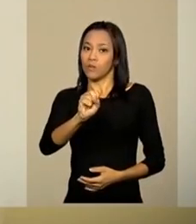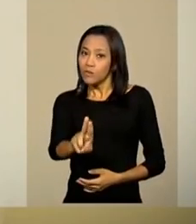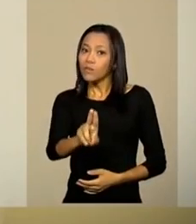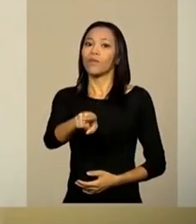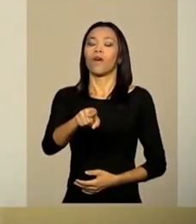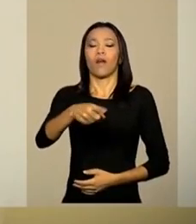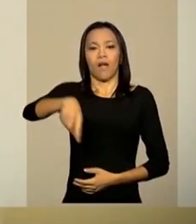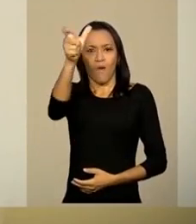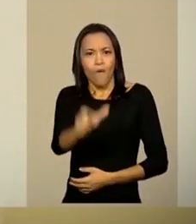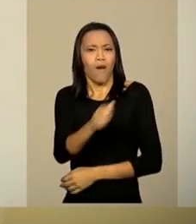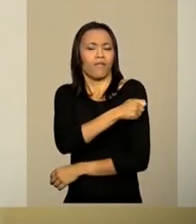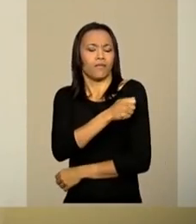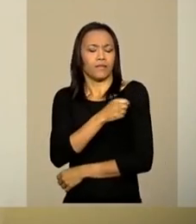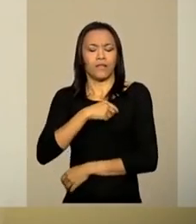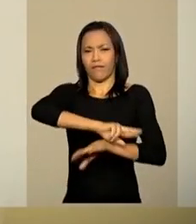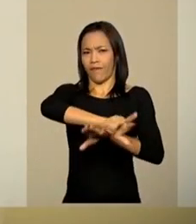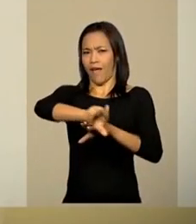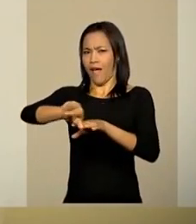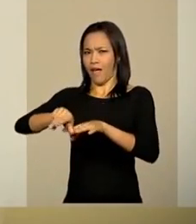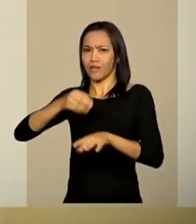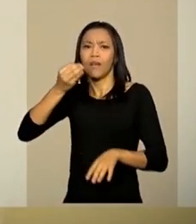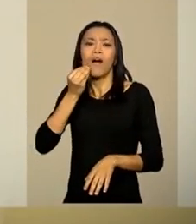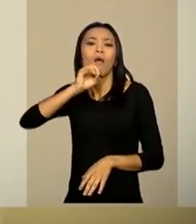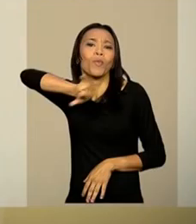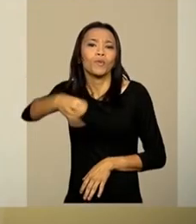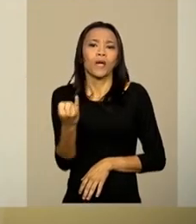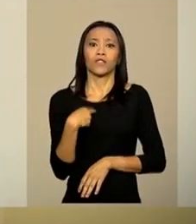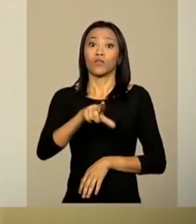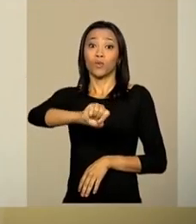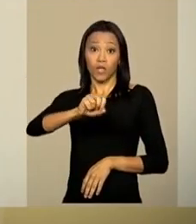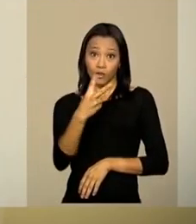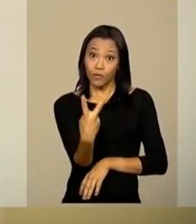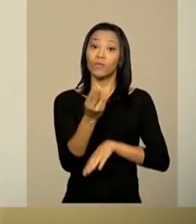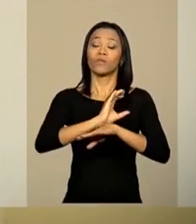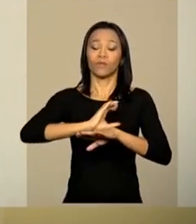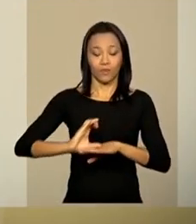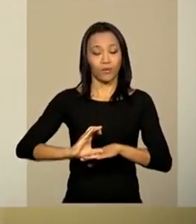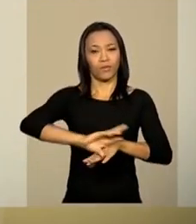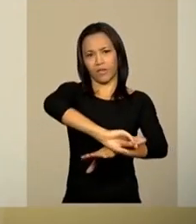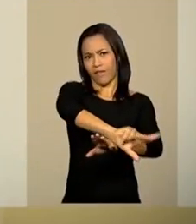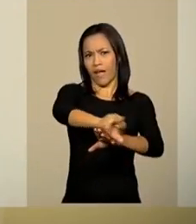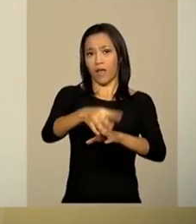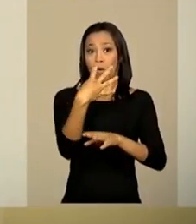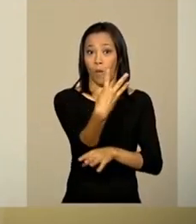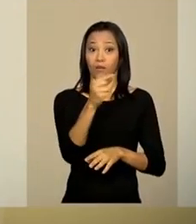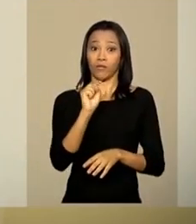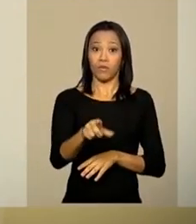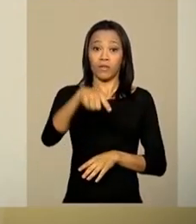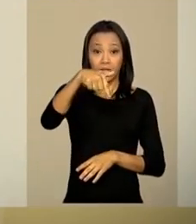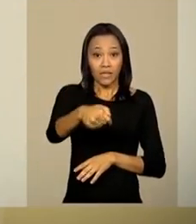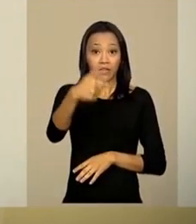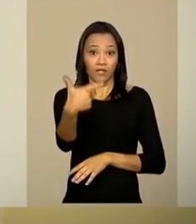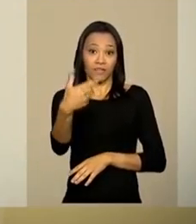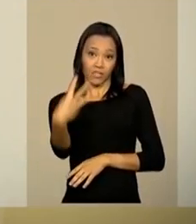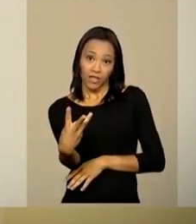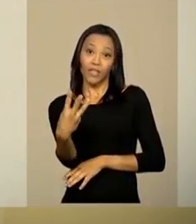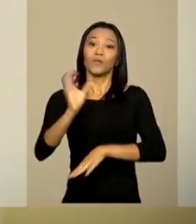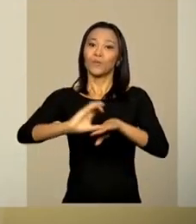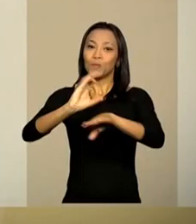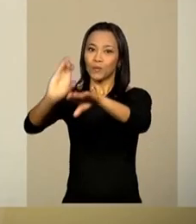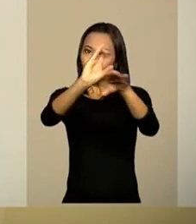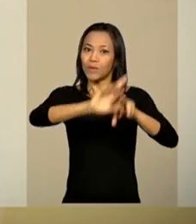ainda tem duas grandes vantagens. Ele pode escolher até dois cursos entre os 4.723 cursos